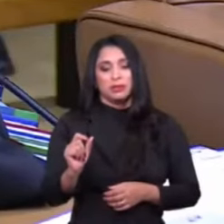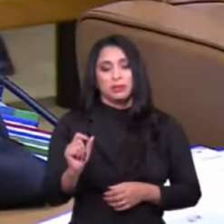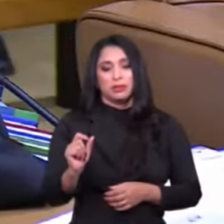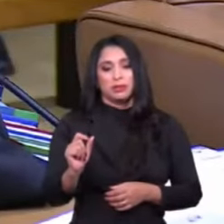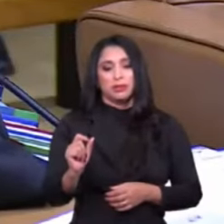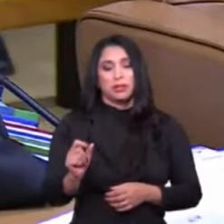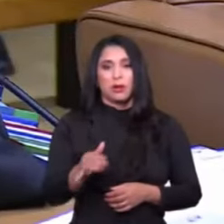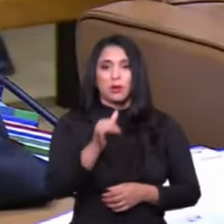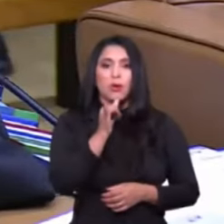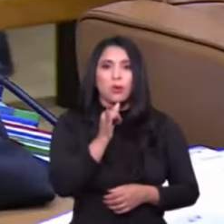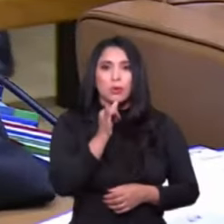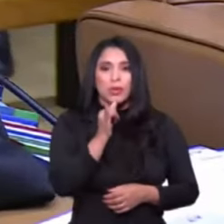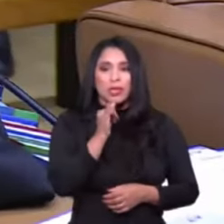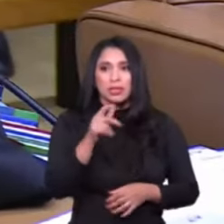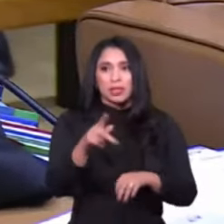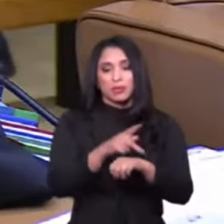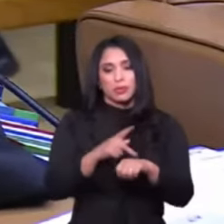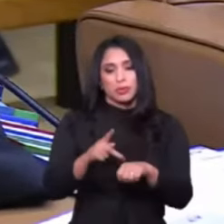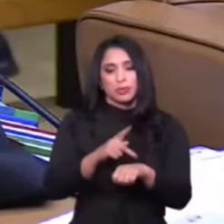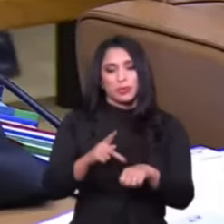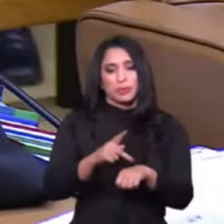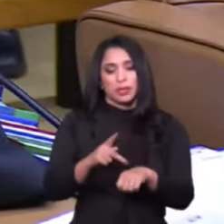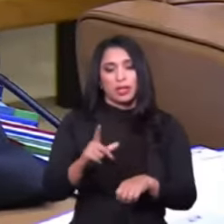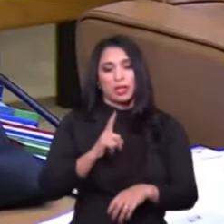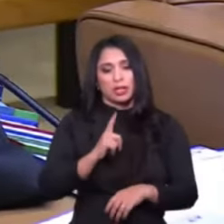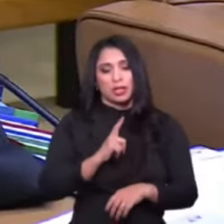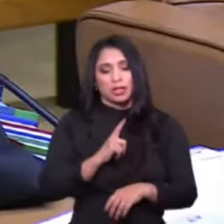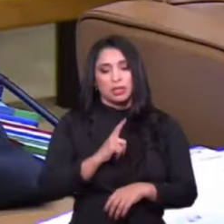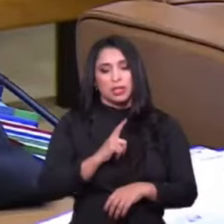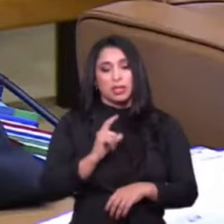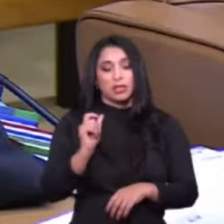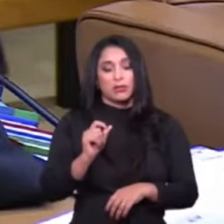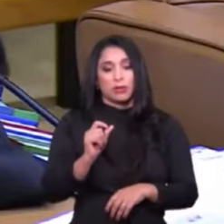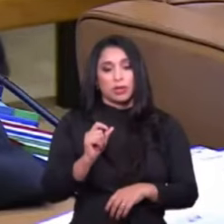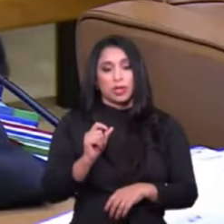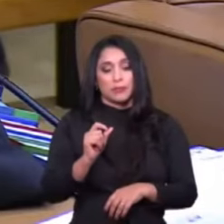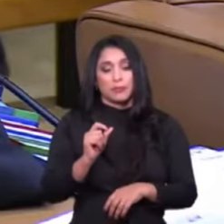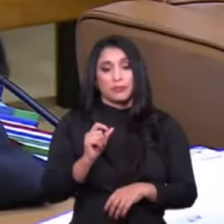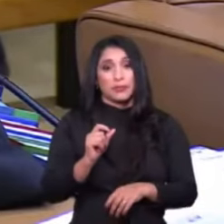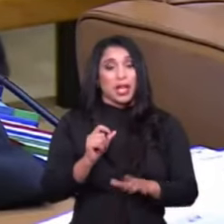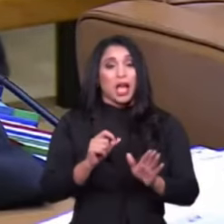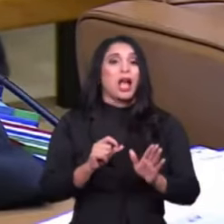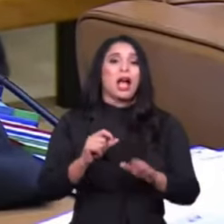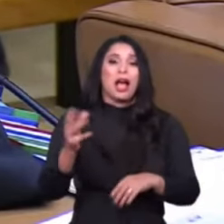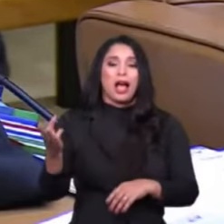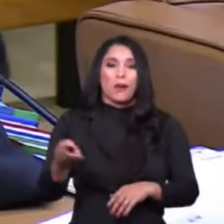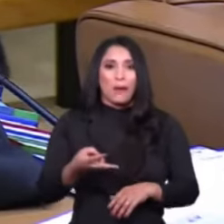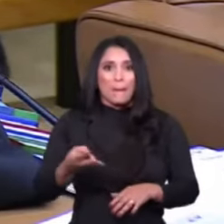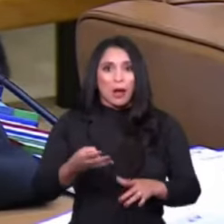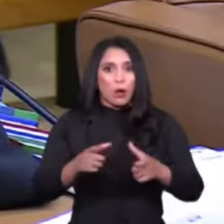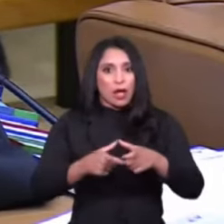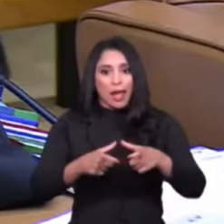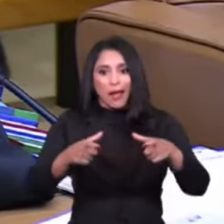Como exemplo, em nível de país, observou-se também um aumento no uso de cannabis